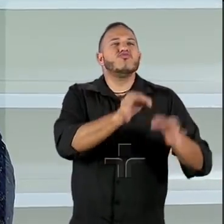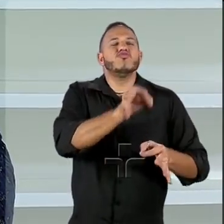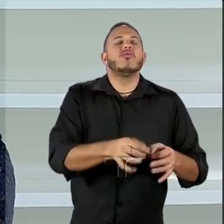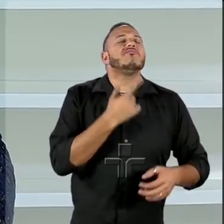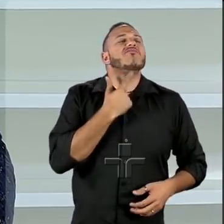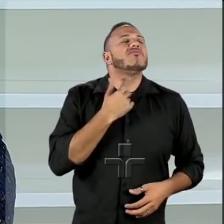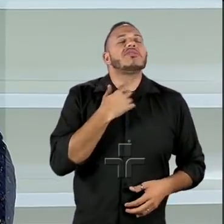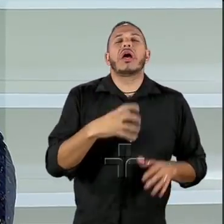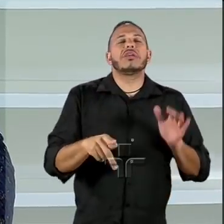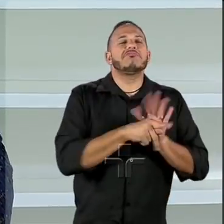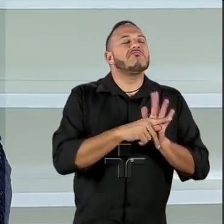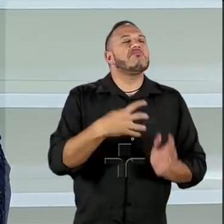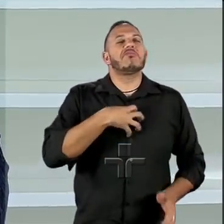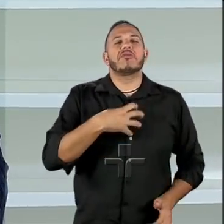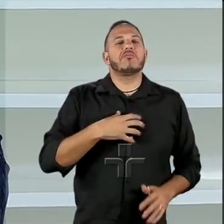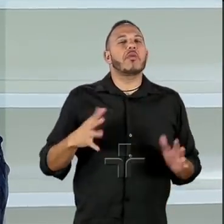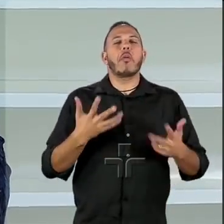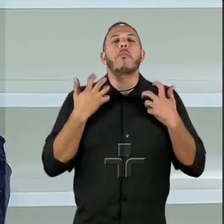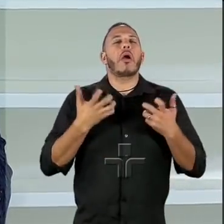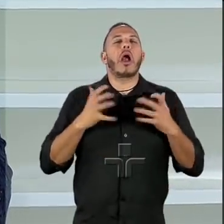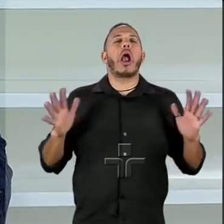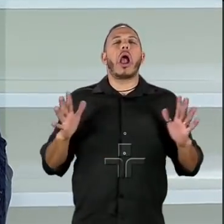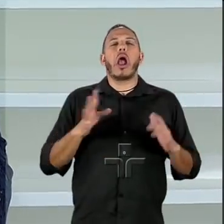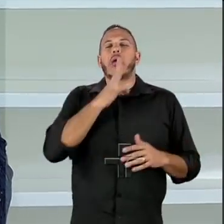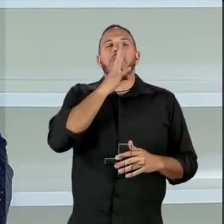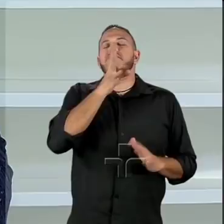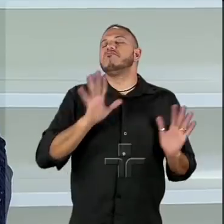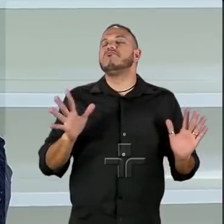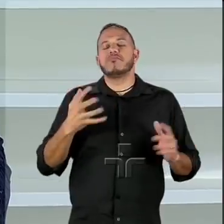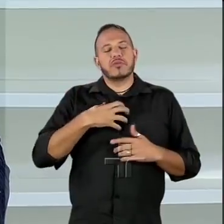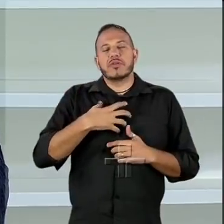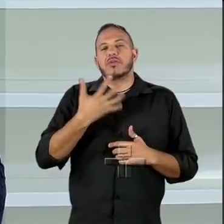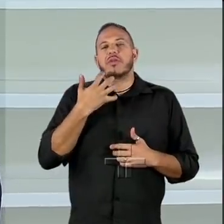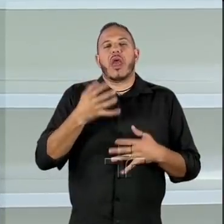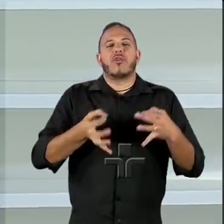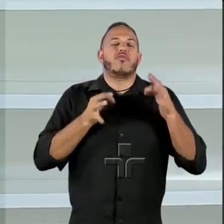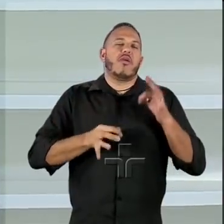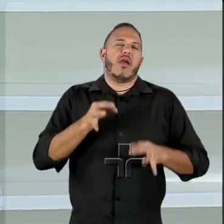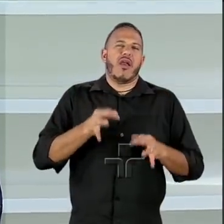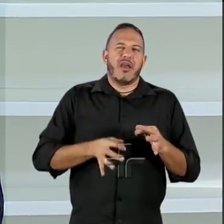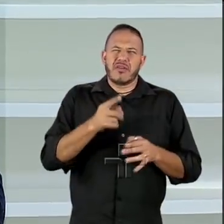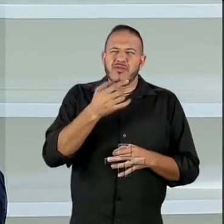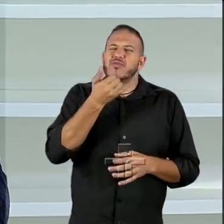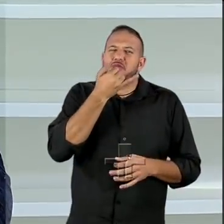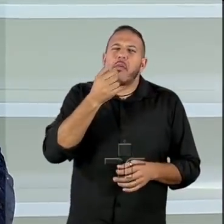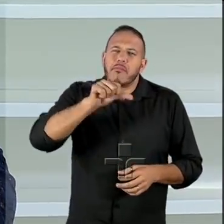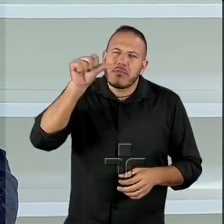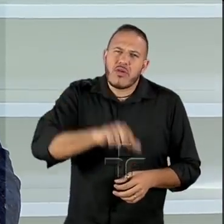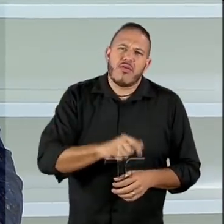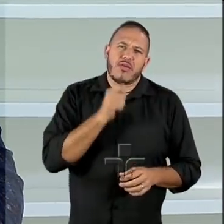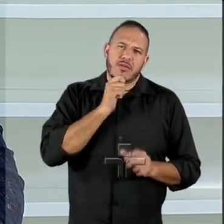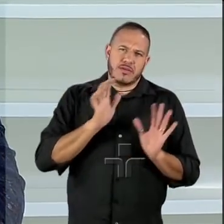quer e como entende que deve julgar. E o pior ainda,